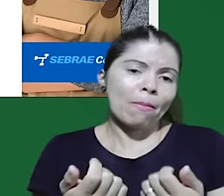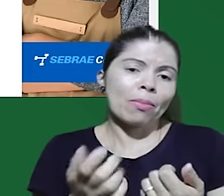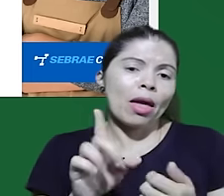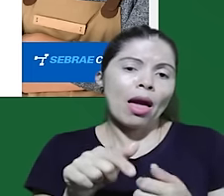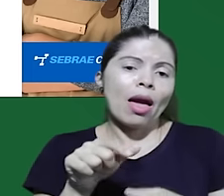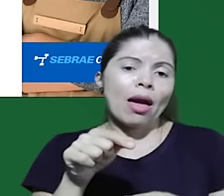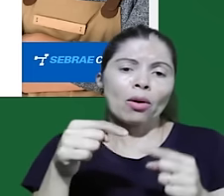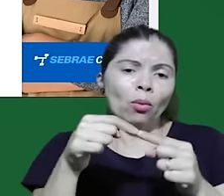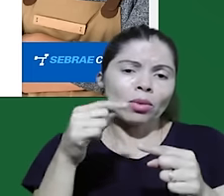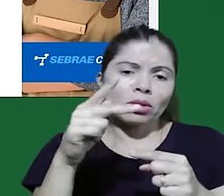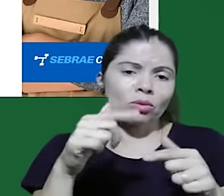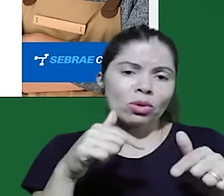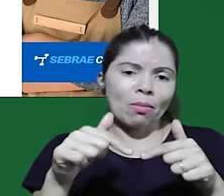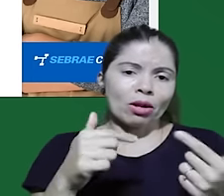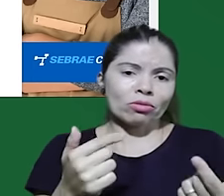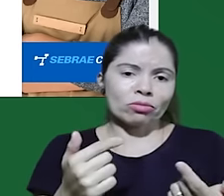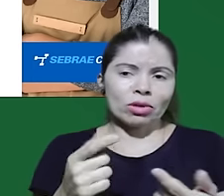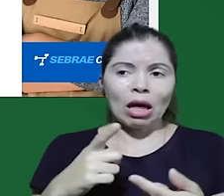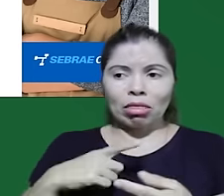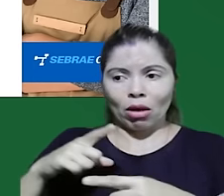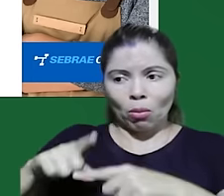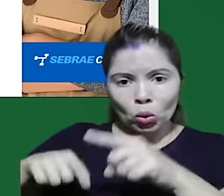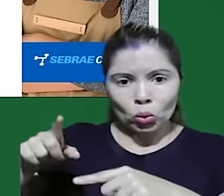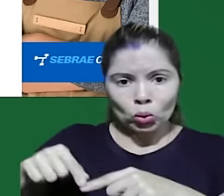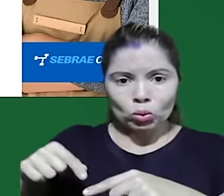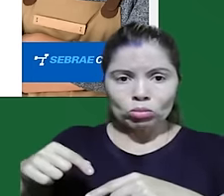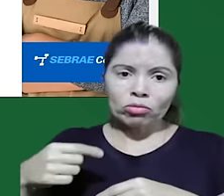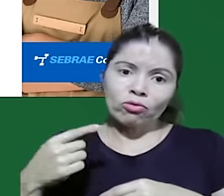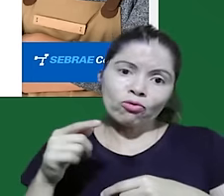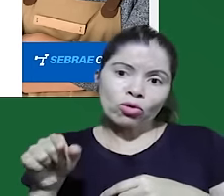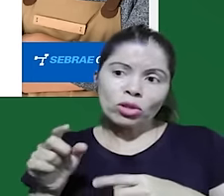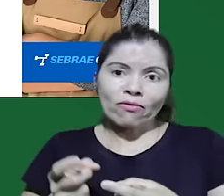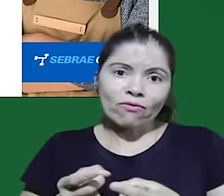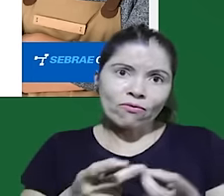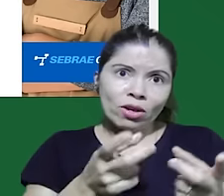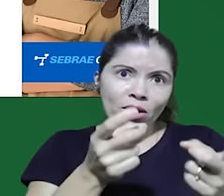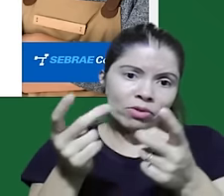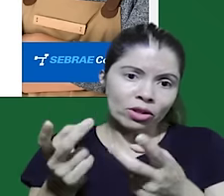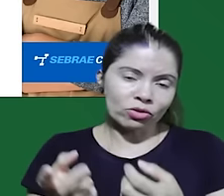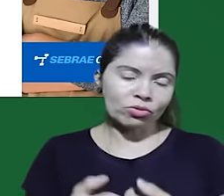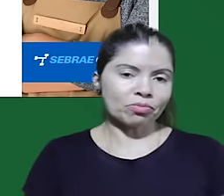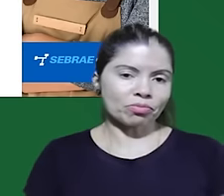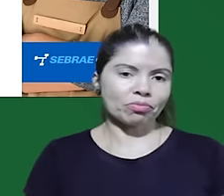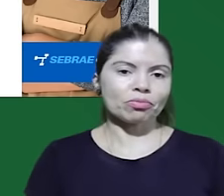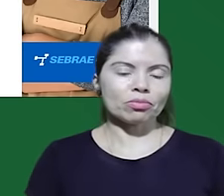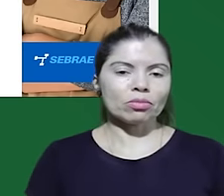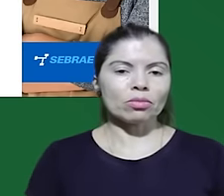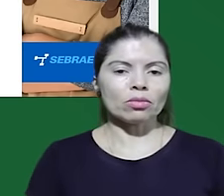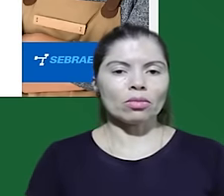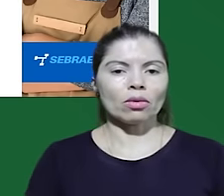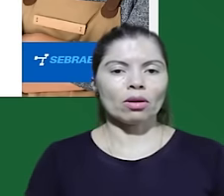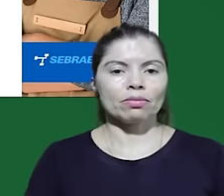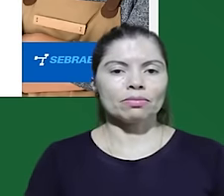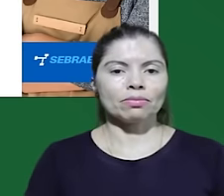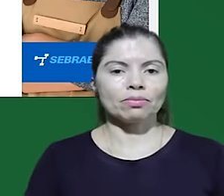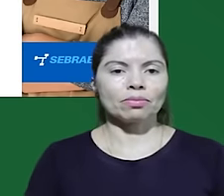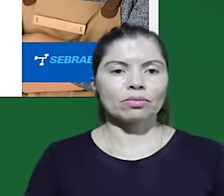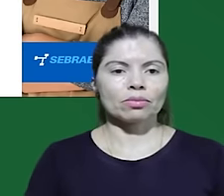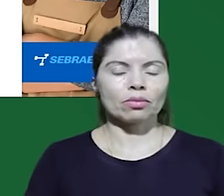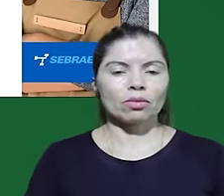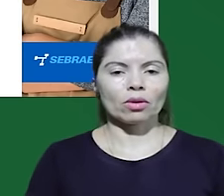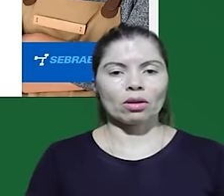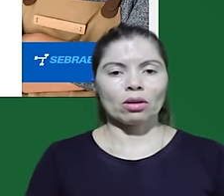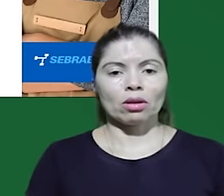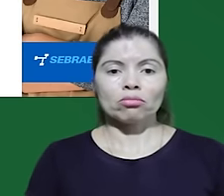eh e especializada porque é mais indicado você sempre usa esse você vende esse produto né você não vende de